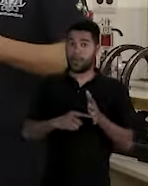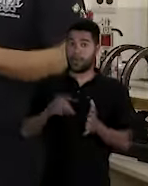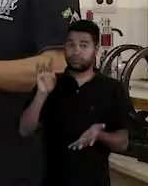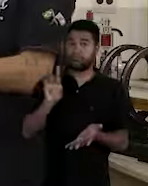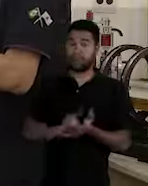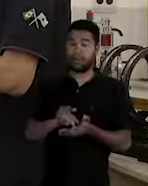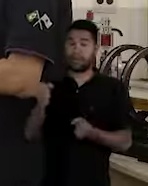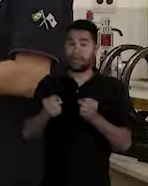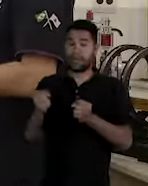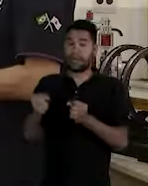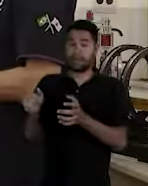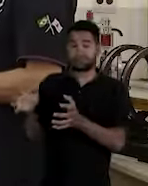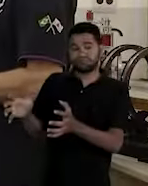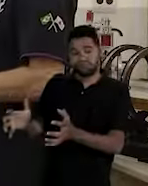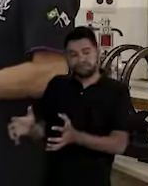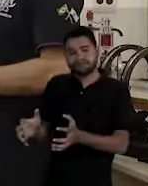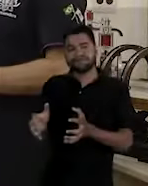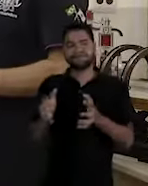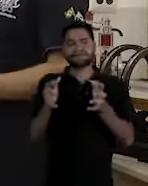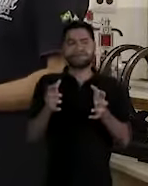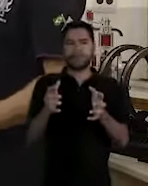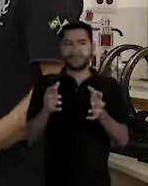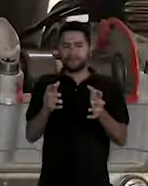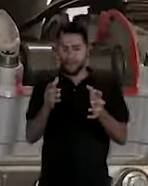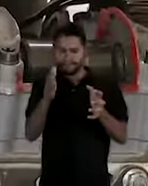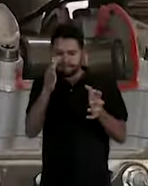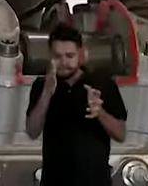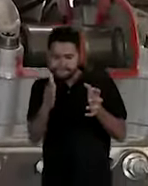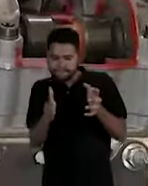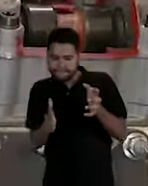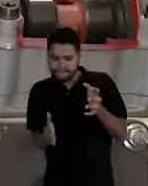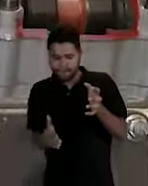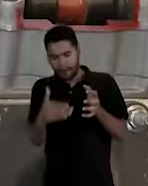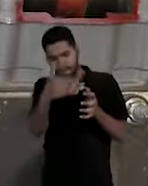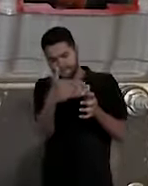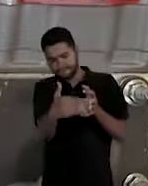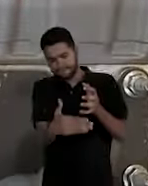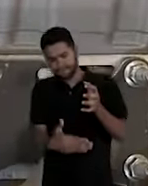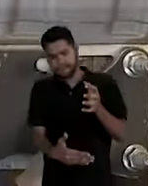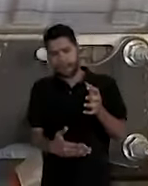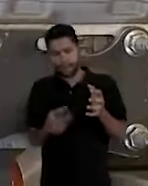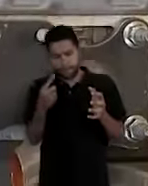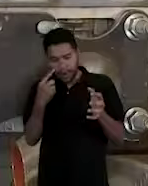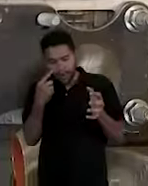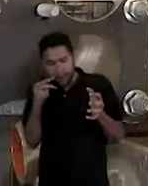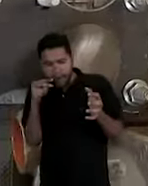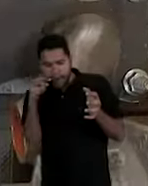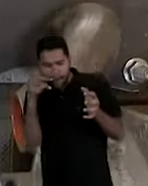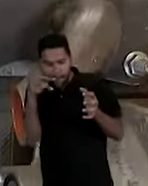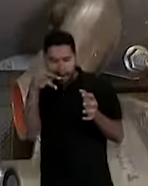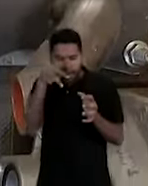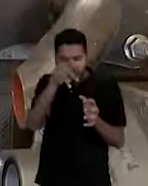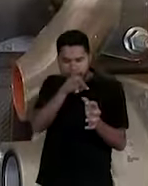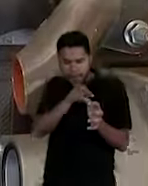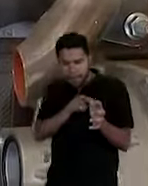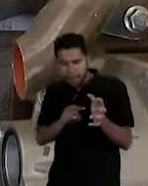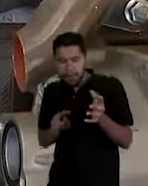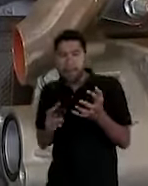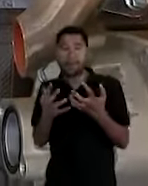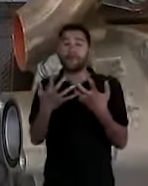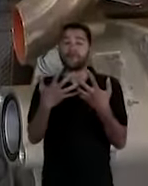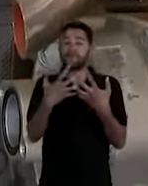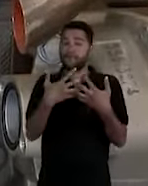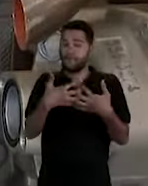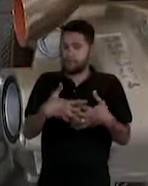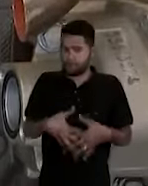do carro e foram feitos vários cortes para poder entender todo o sistema de funcionamento